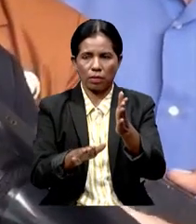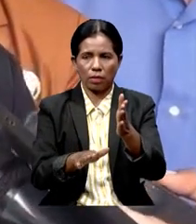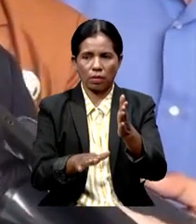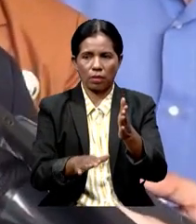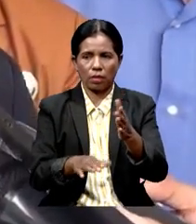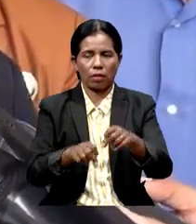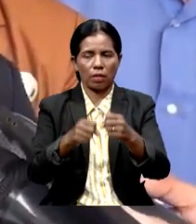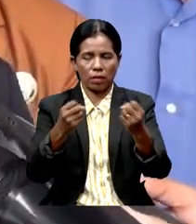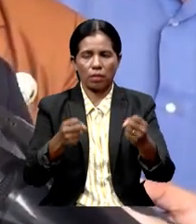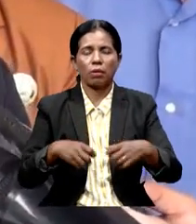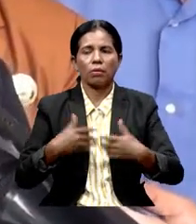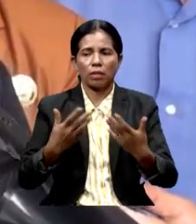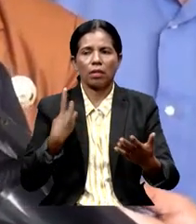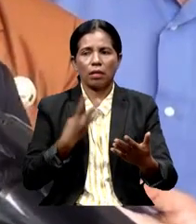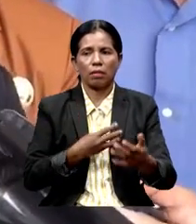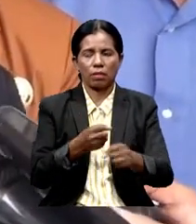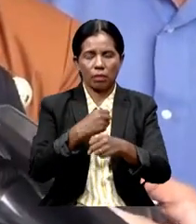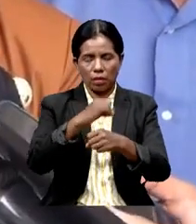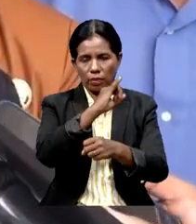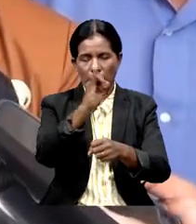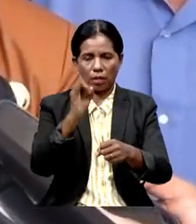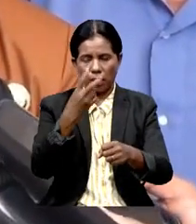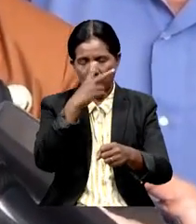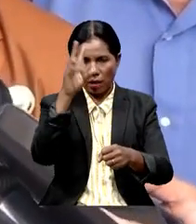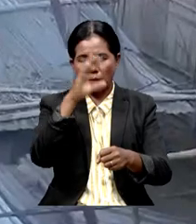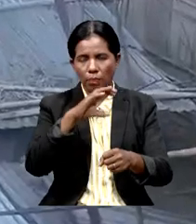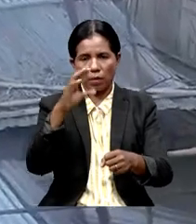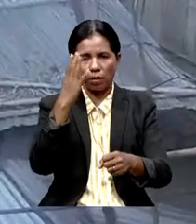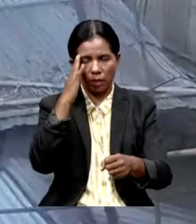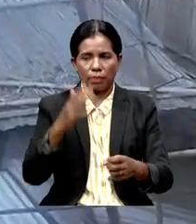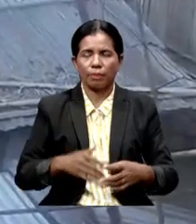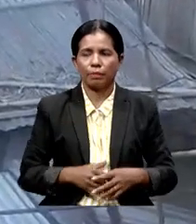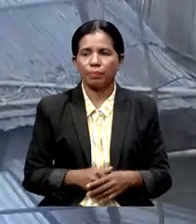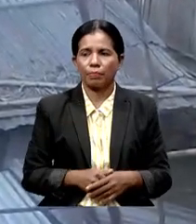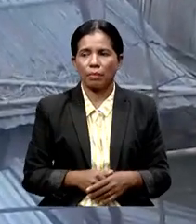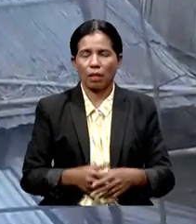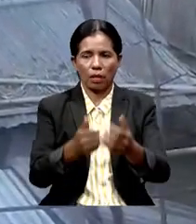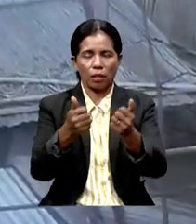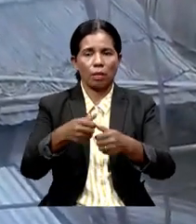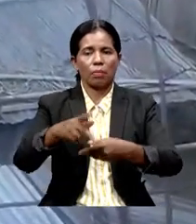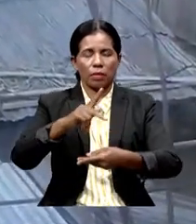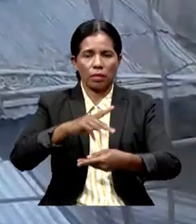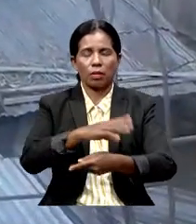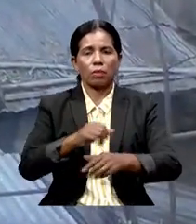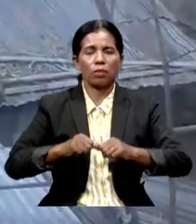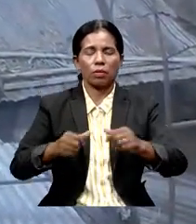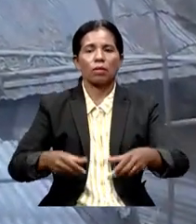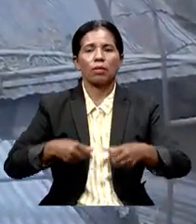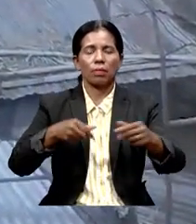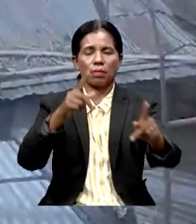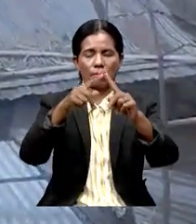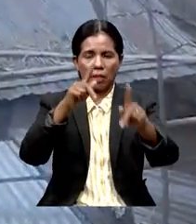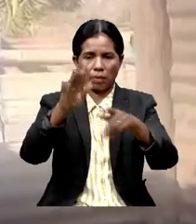condição a pensar. Neve há uma certa reverificação no caso também no caso. Autoridade de Proteção Civil continua a alerta para a